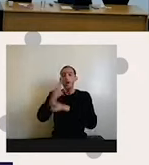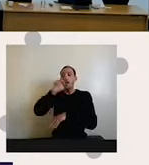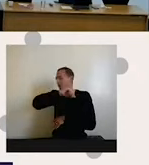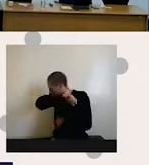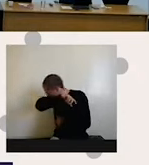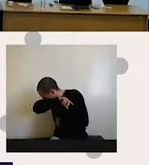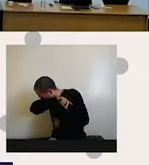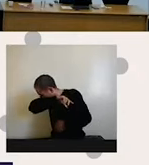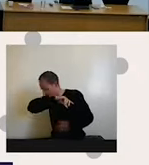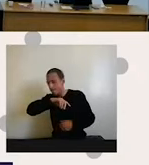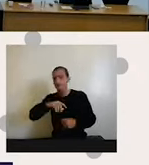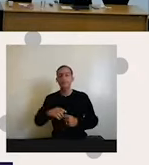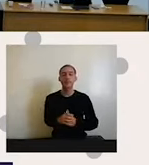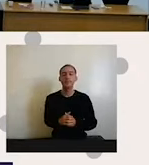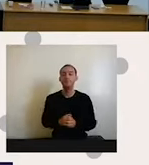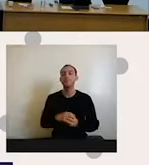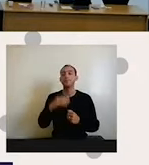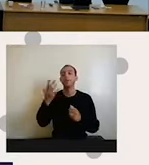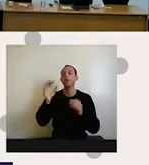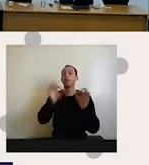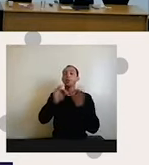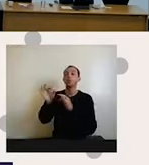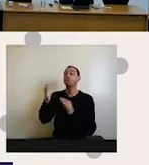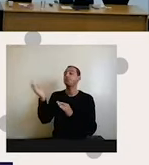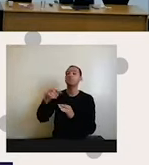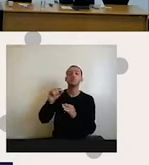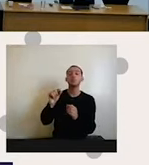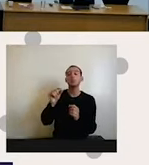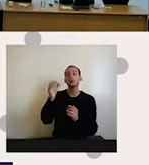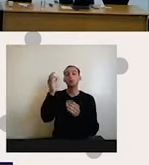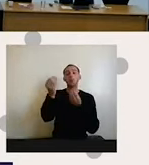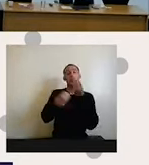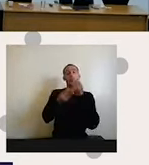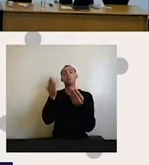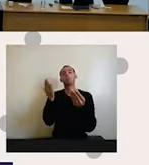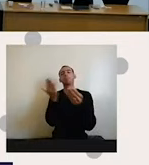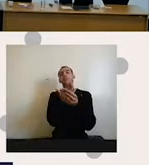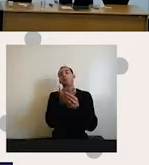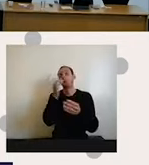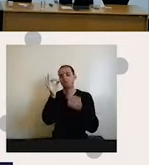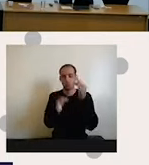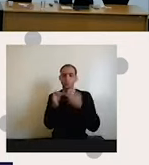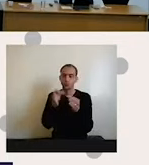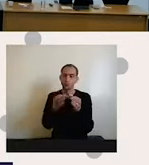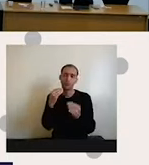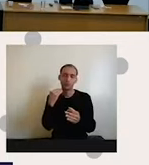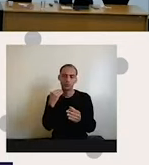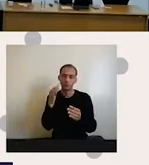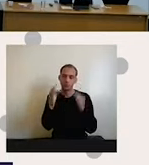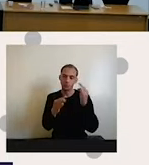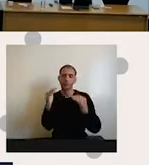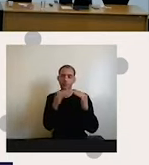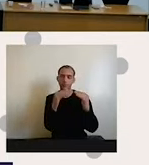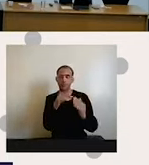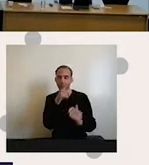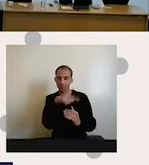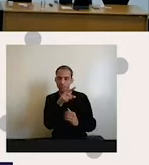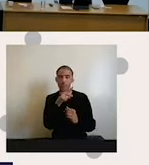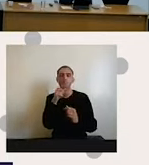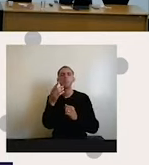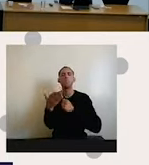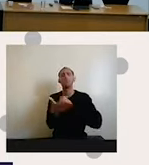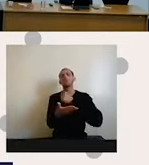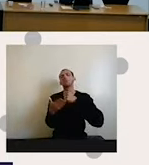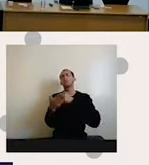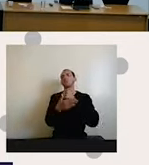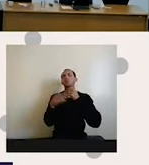processo pericial na justiça lá, né? Então, aqui, basicamente, o perito permanece sendo alguém de confiança do juiz, quando na França há um cadastro